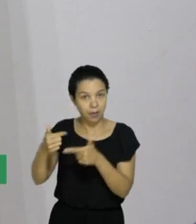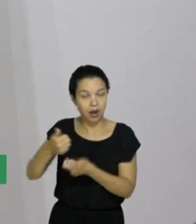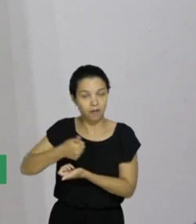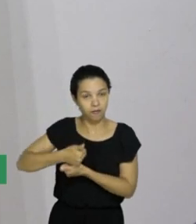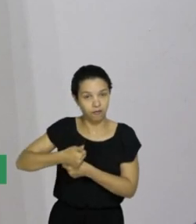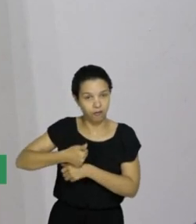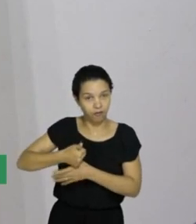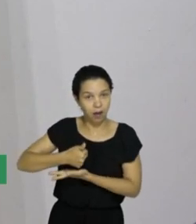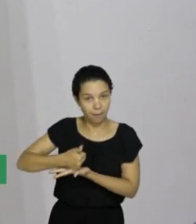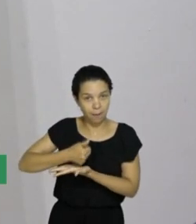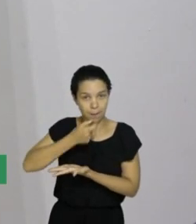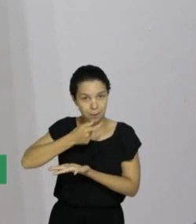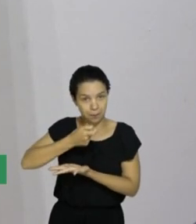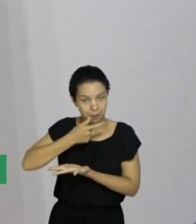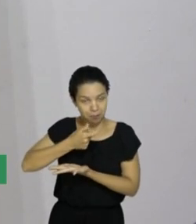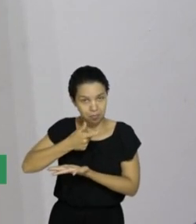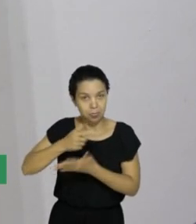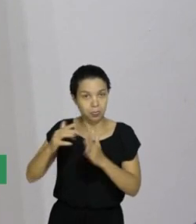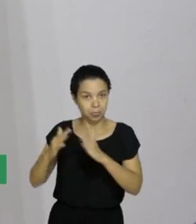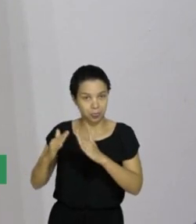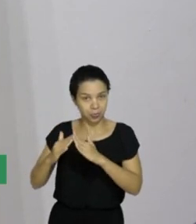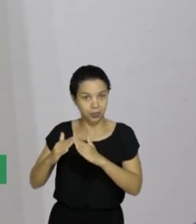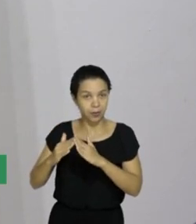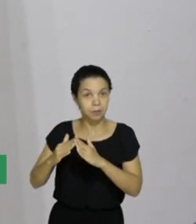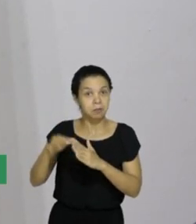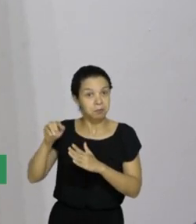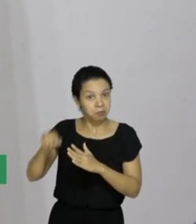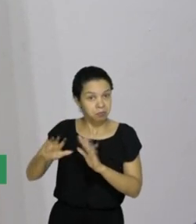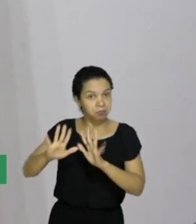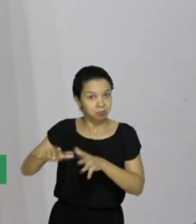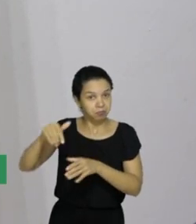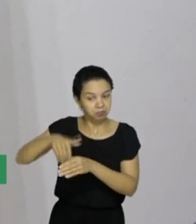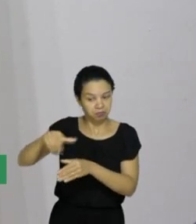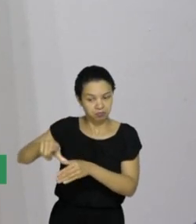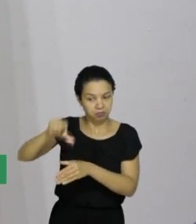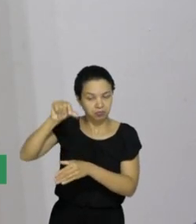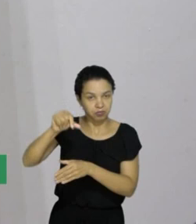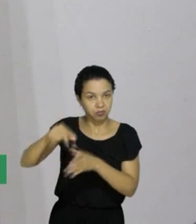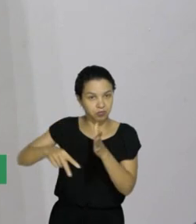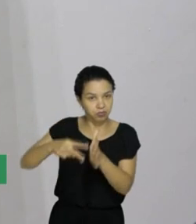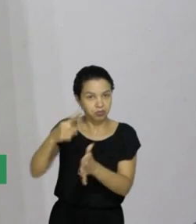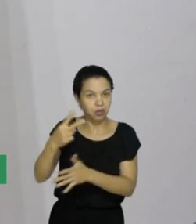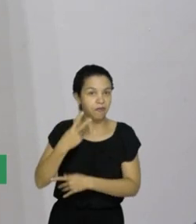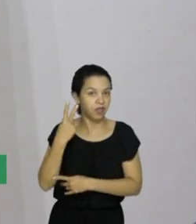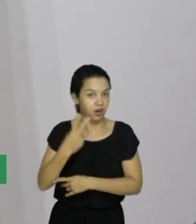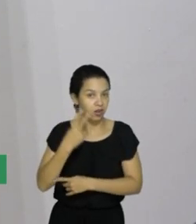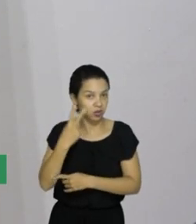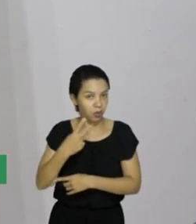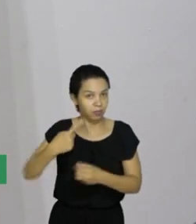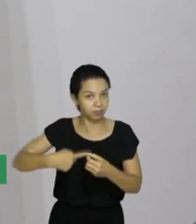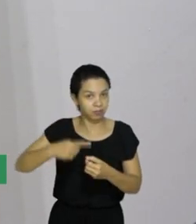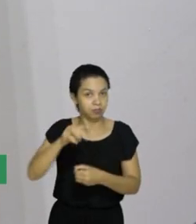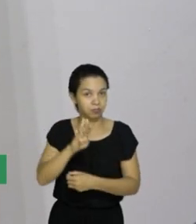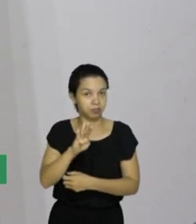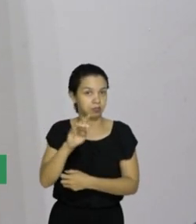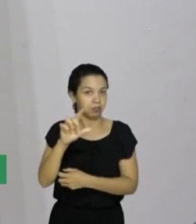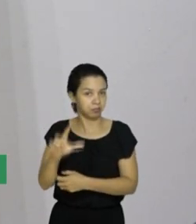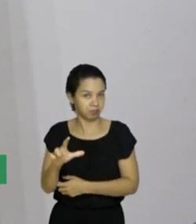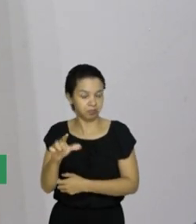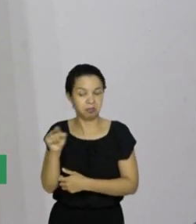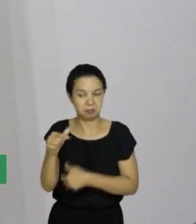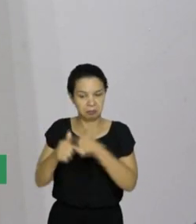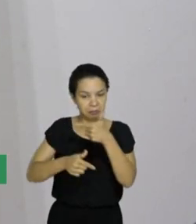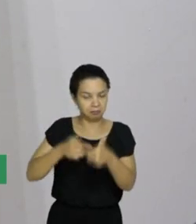Blumenau ator atuando de forma destacada no legislativo foi uma pessoa